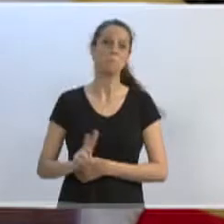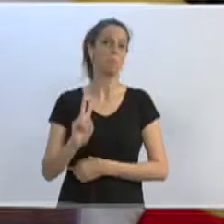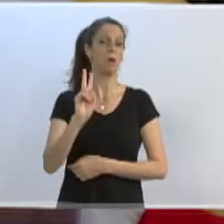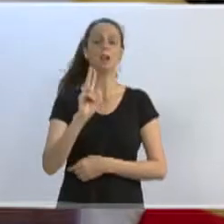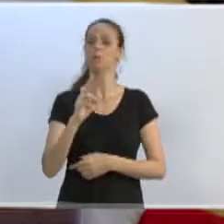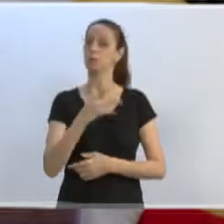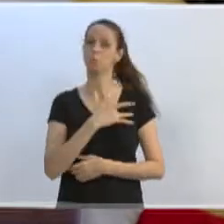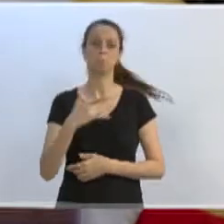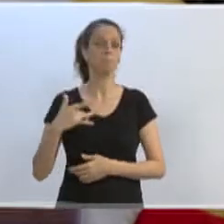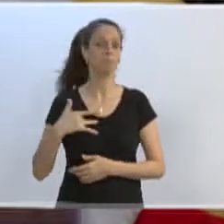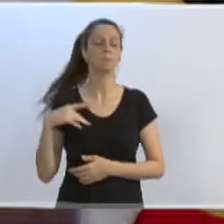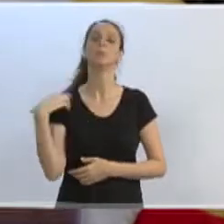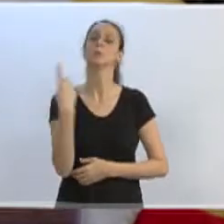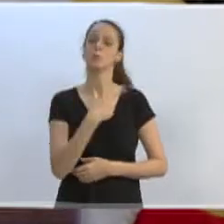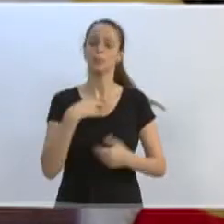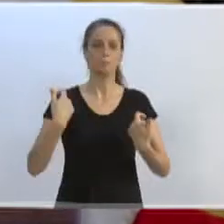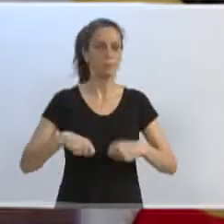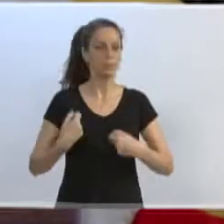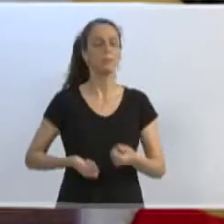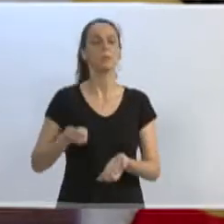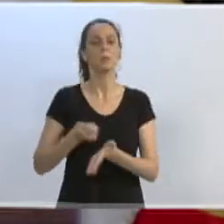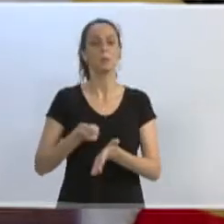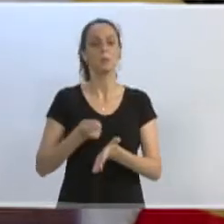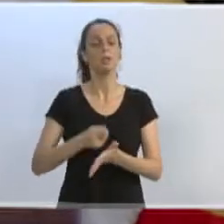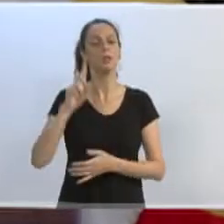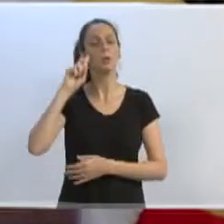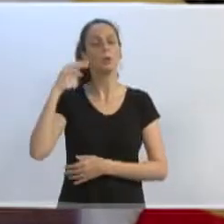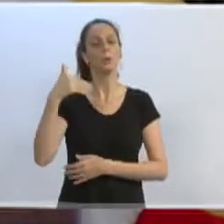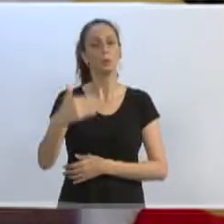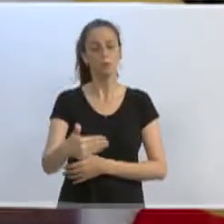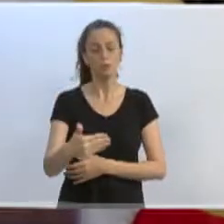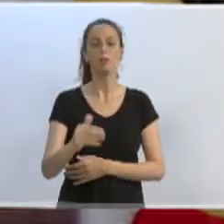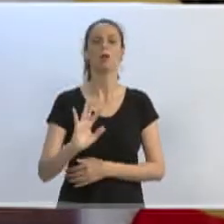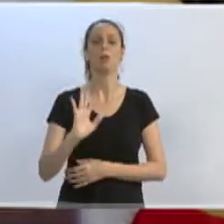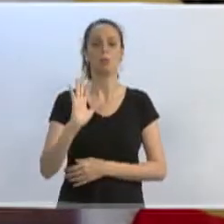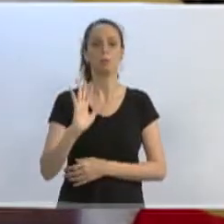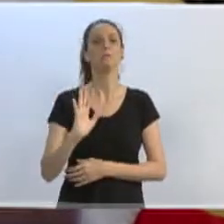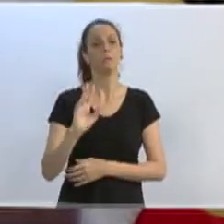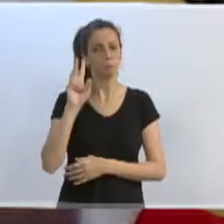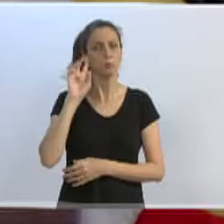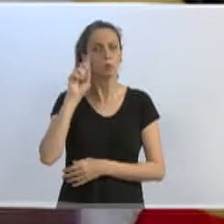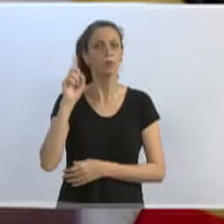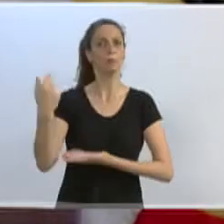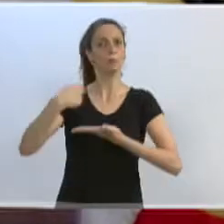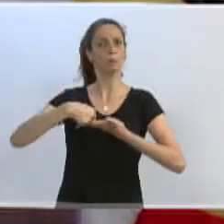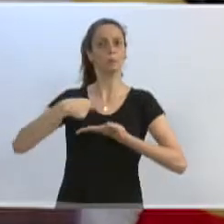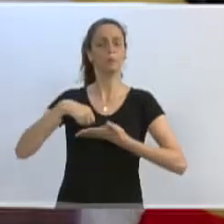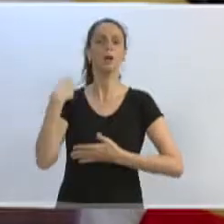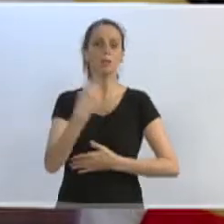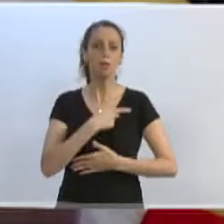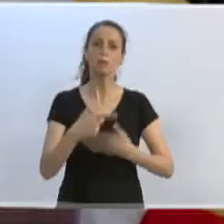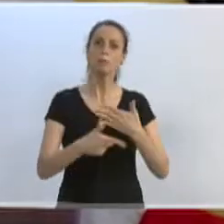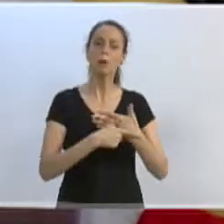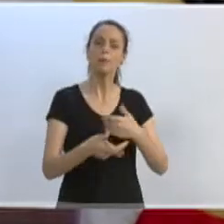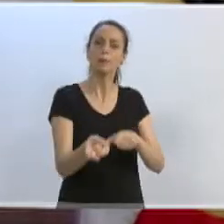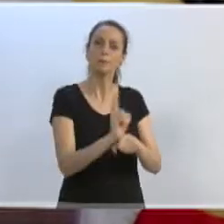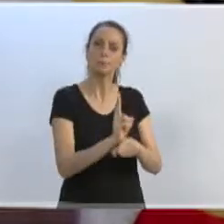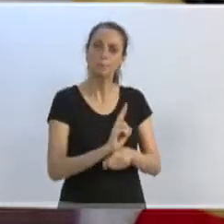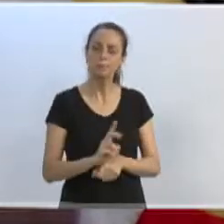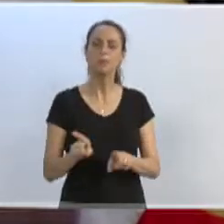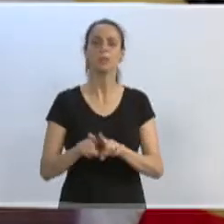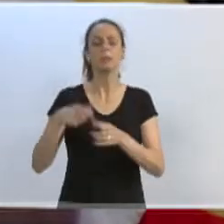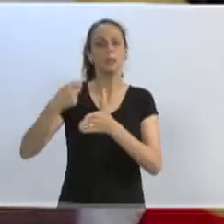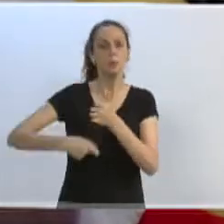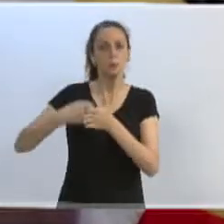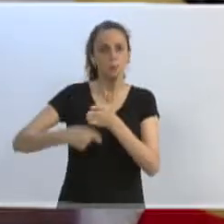está cobrando que a população é a cada dia que passa tem nos cobrado é o nosso papel de vereador fiscalizar reivindicar e que esta luta